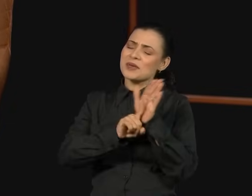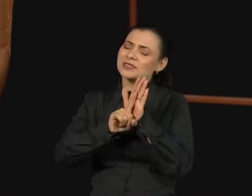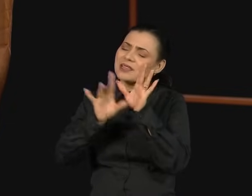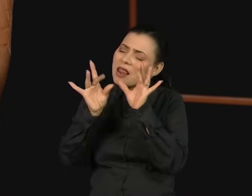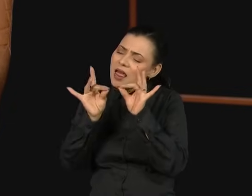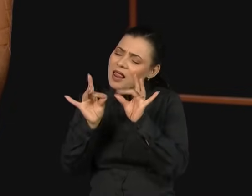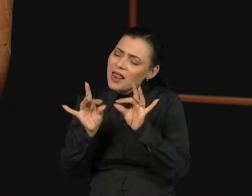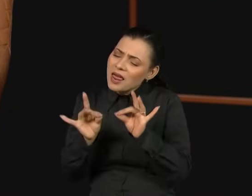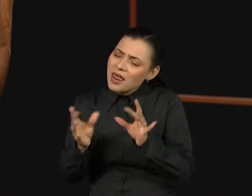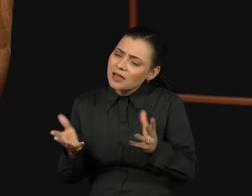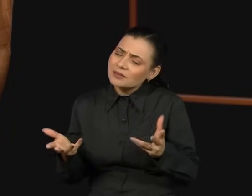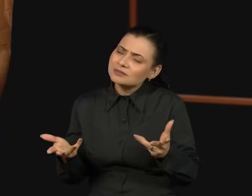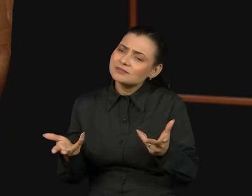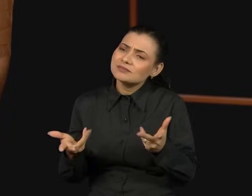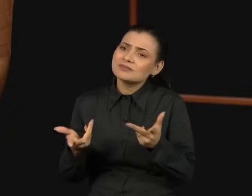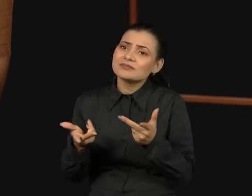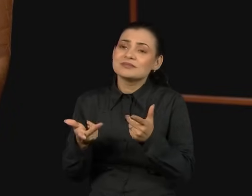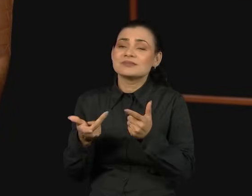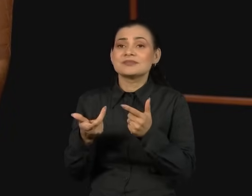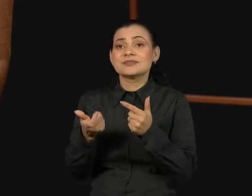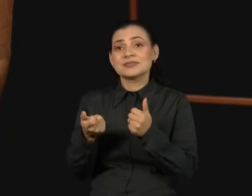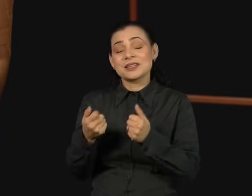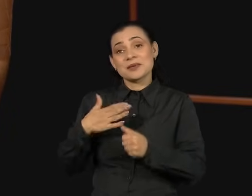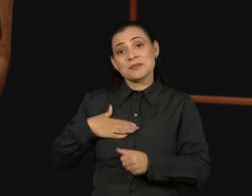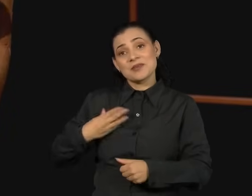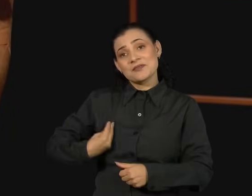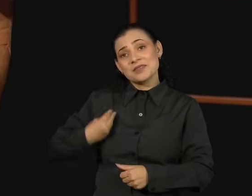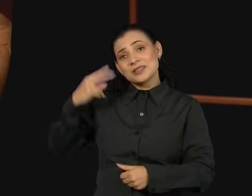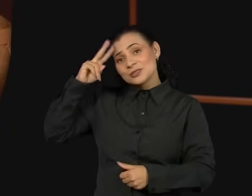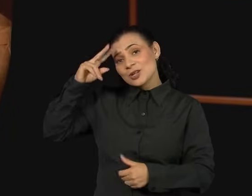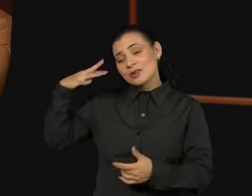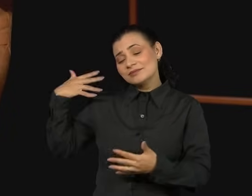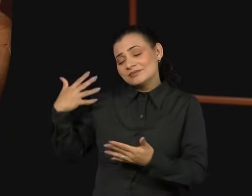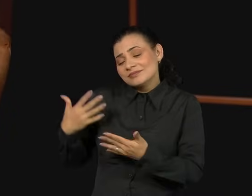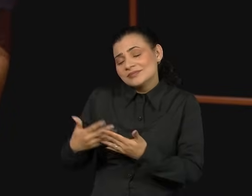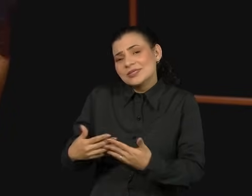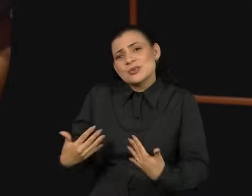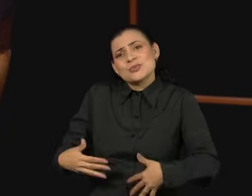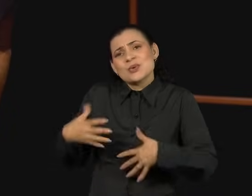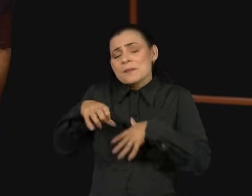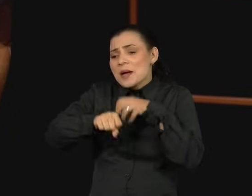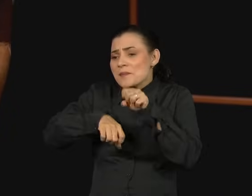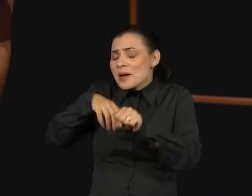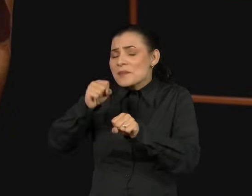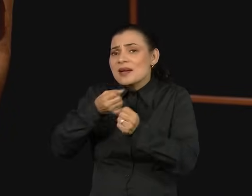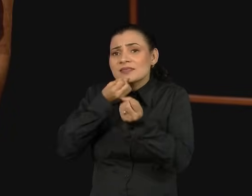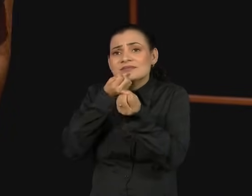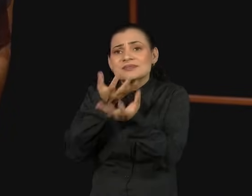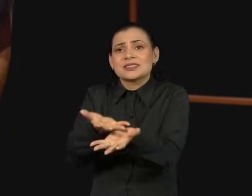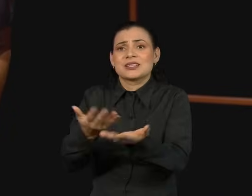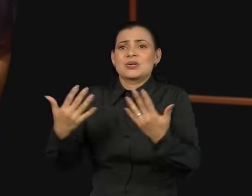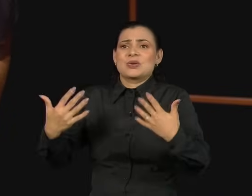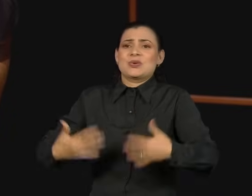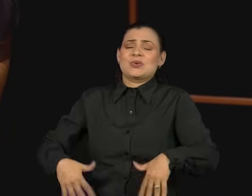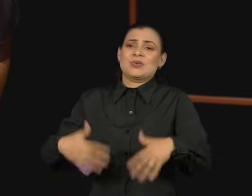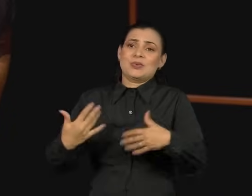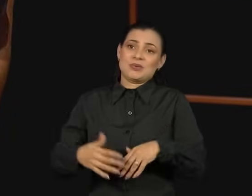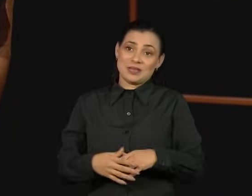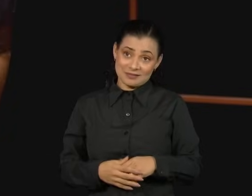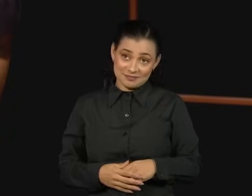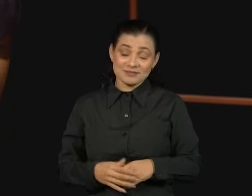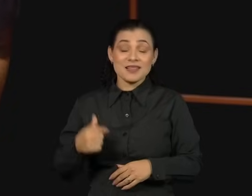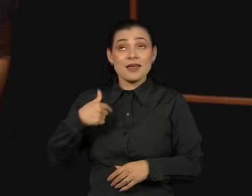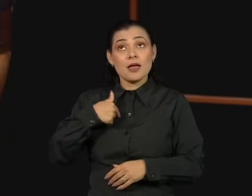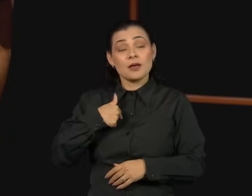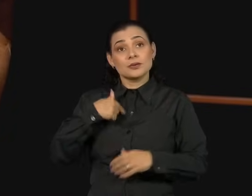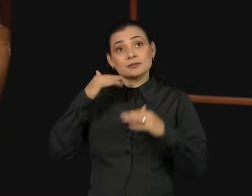tão cuidadosa, né, de tão revelador de coisas que vocês foram buscar, né, e que me